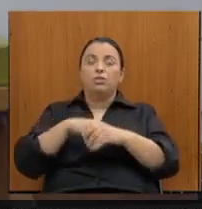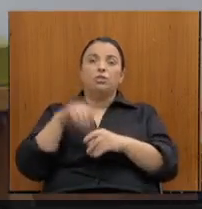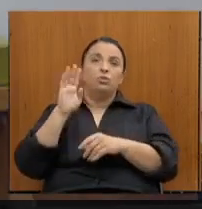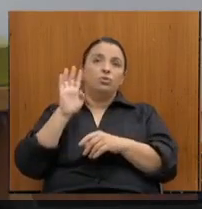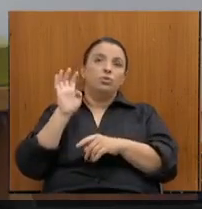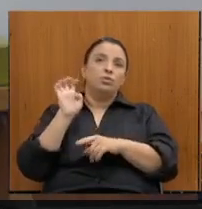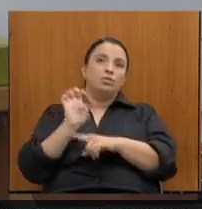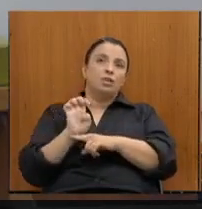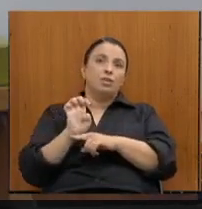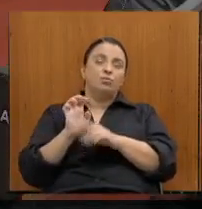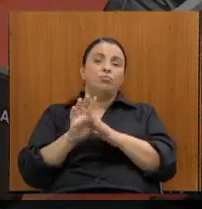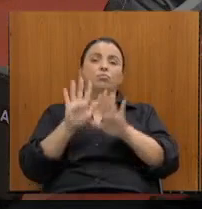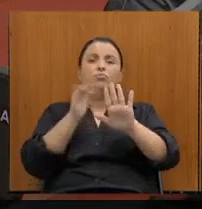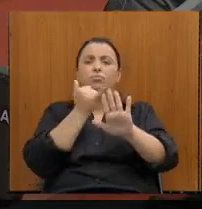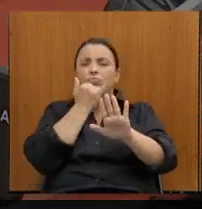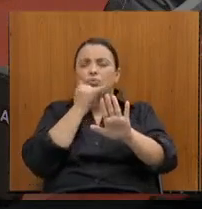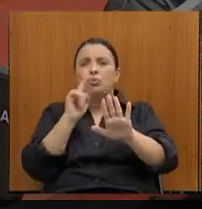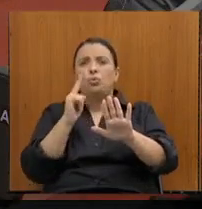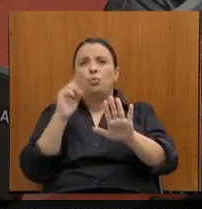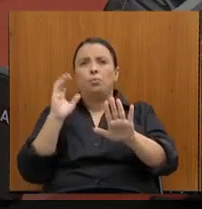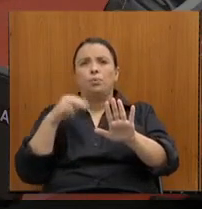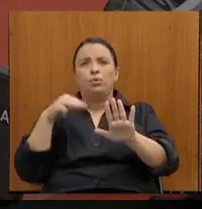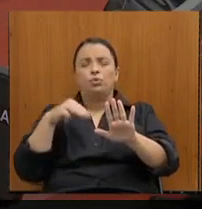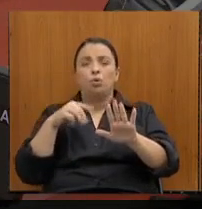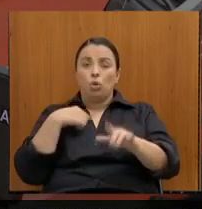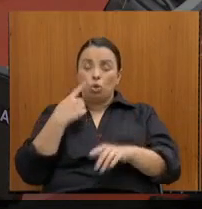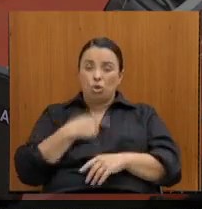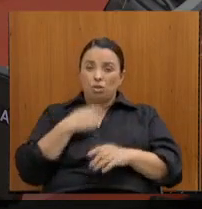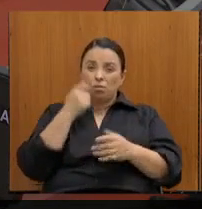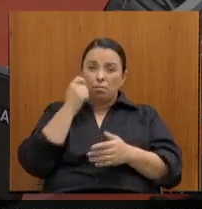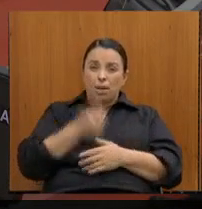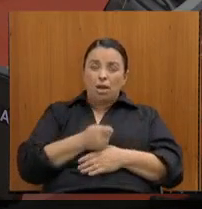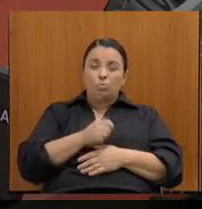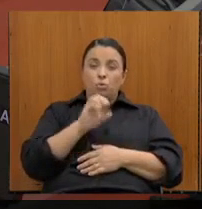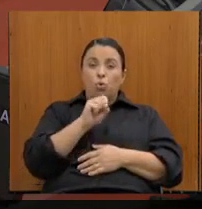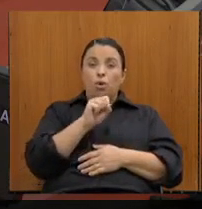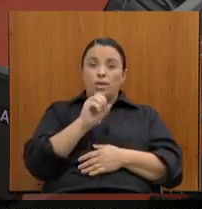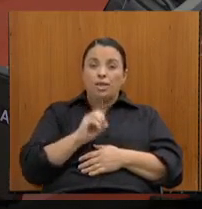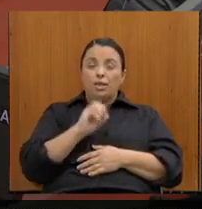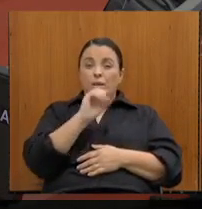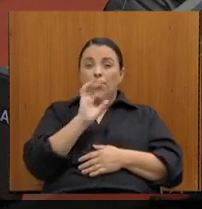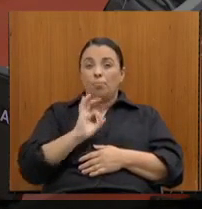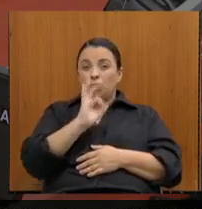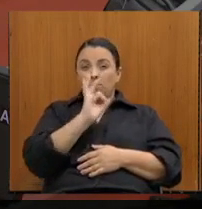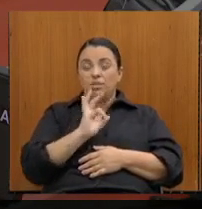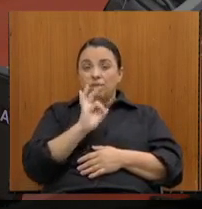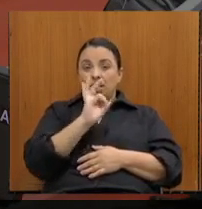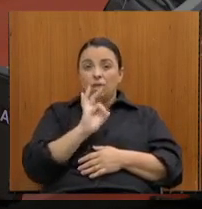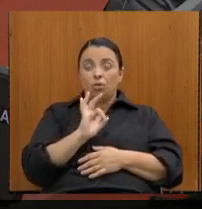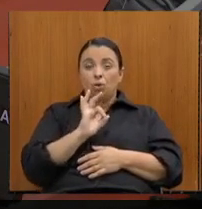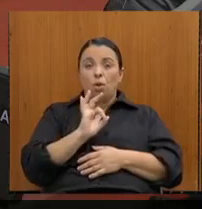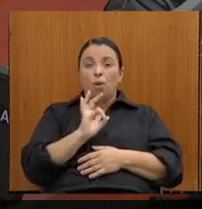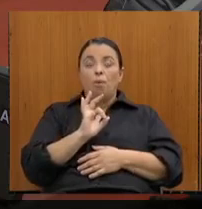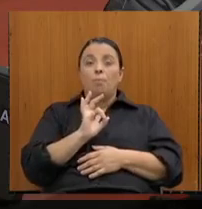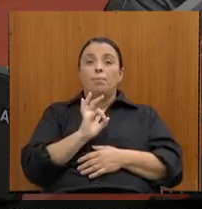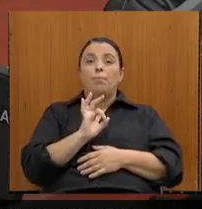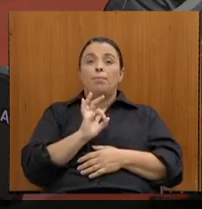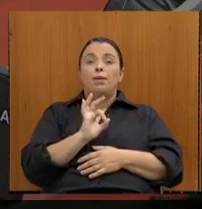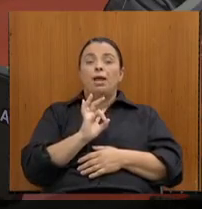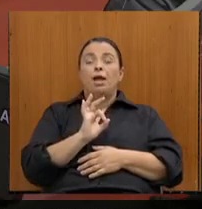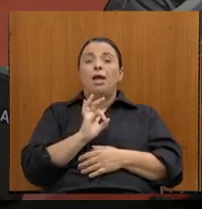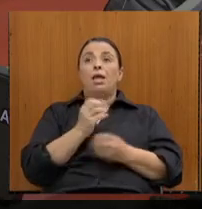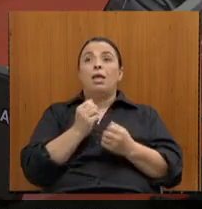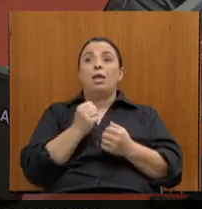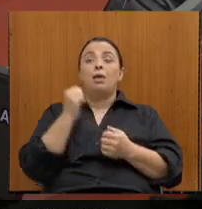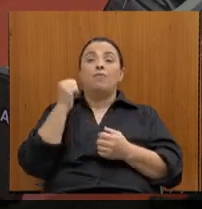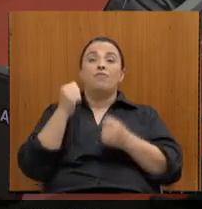acaba nos pagamos oitenta por cento de imposto para importar as células de bateria e do mundo